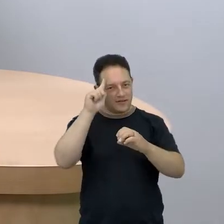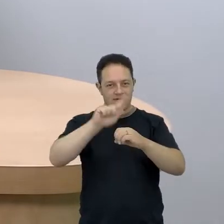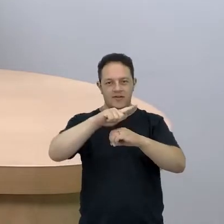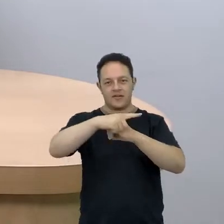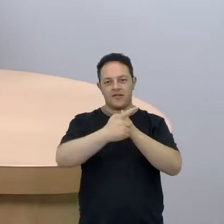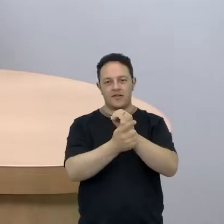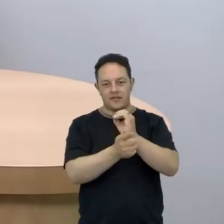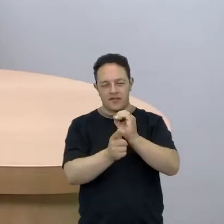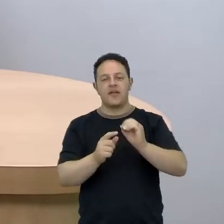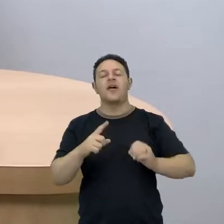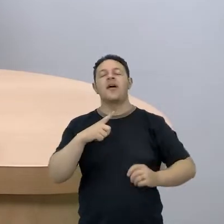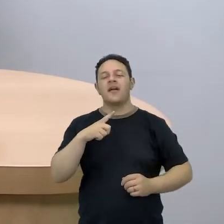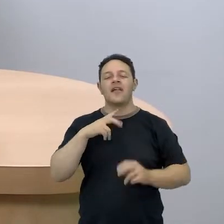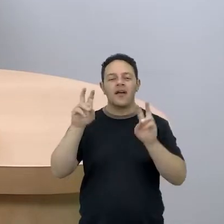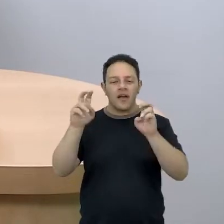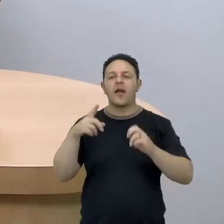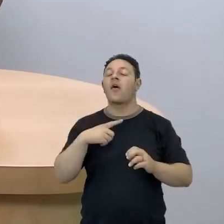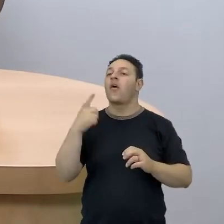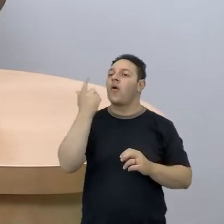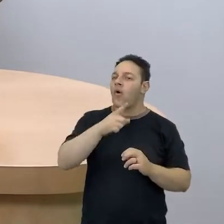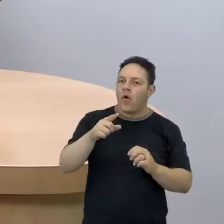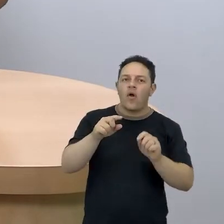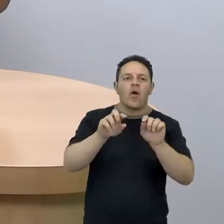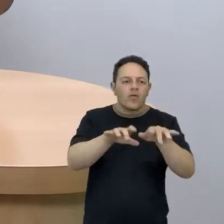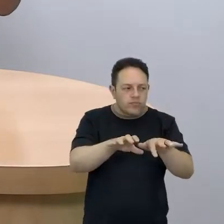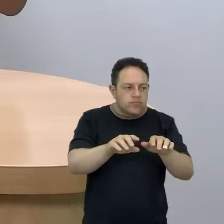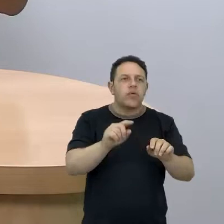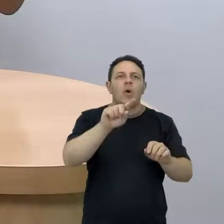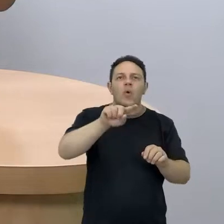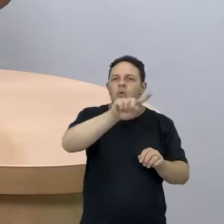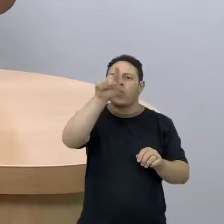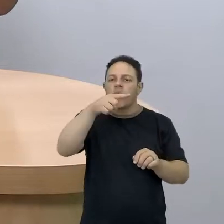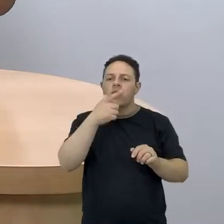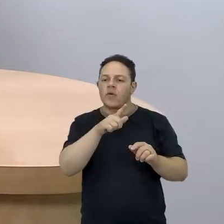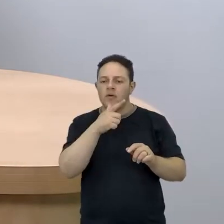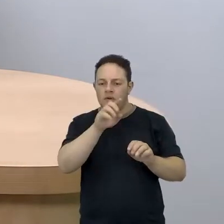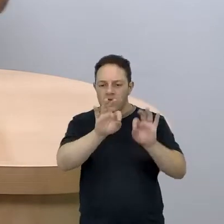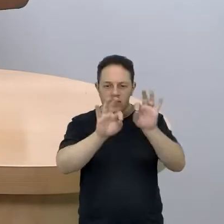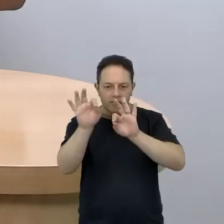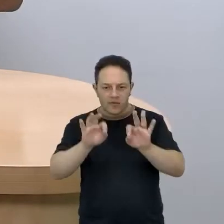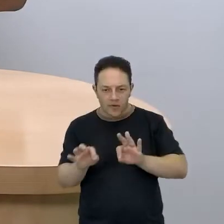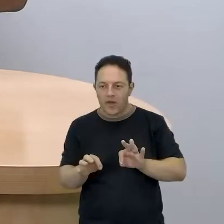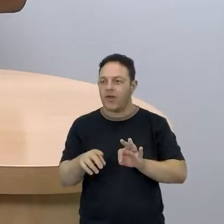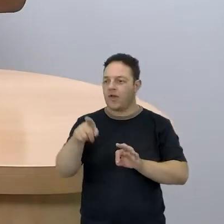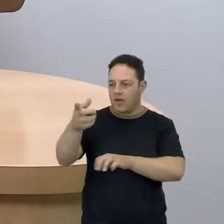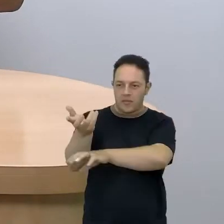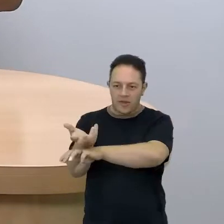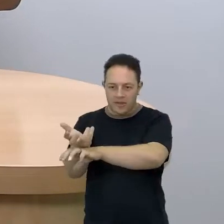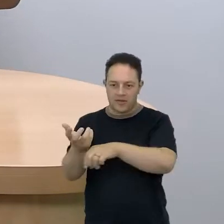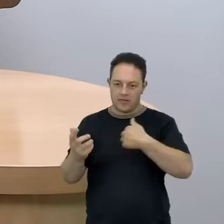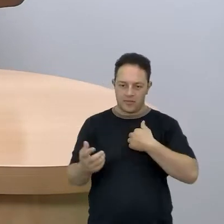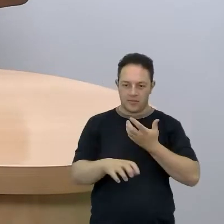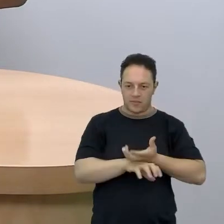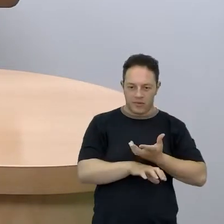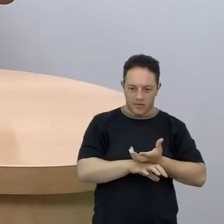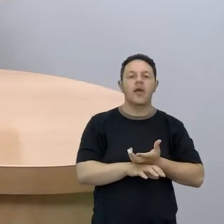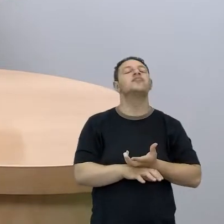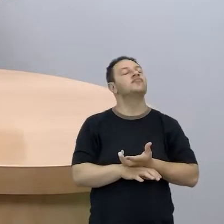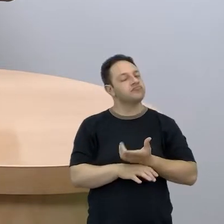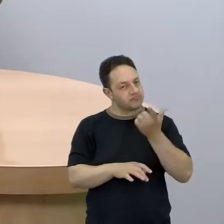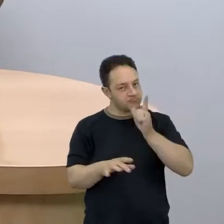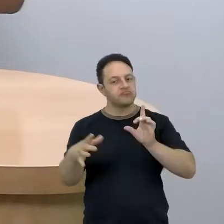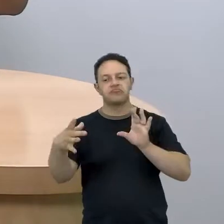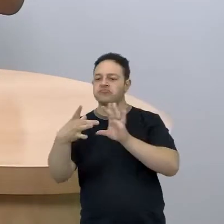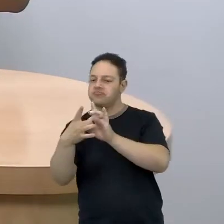tinha uma conexão entre aquilo, entre a minha matéria, né, entre o meu componente e o seu componente também. Sim, muita conexão. Tanto que